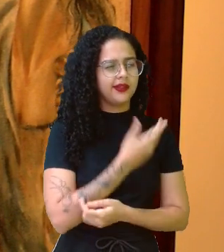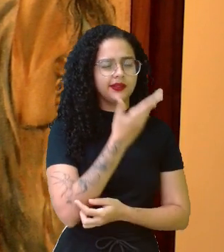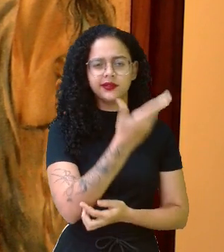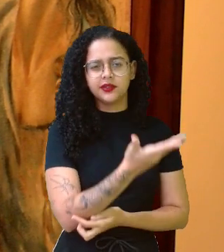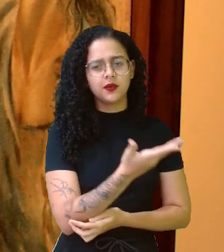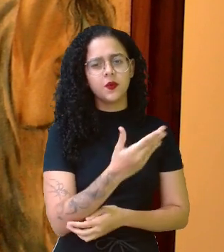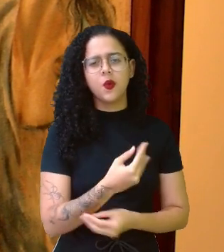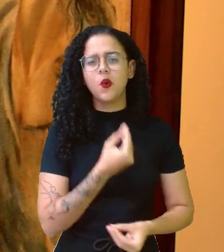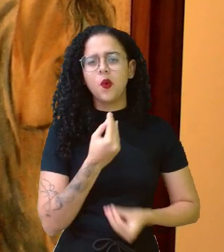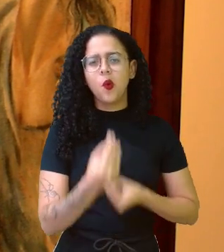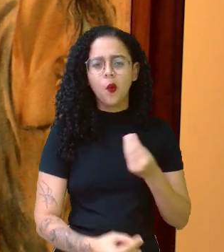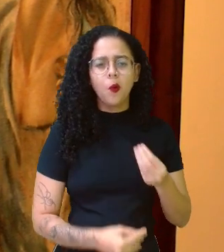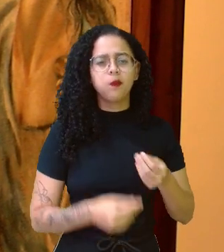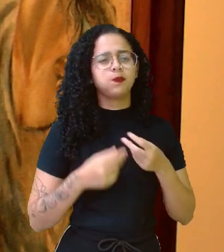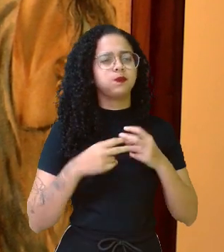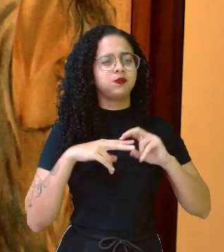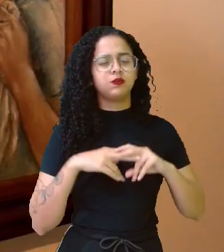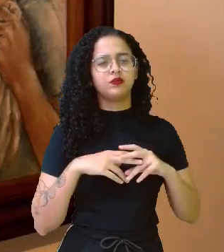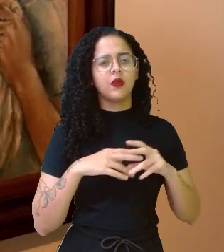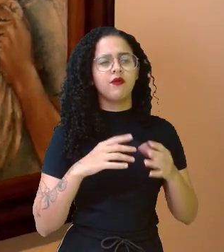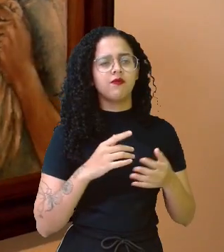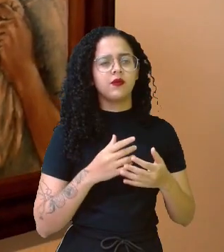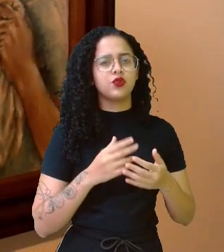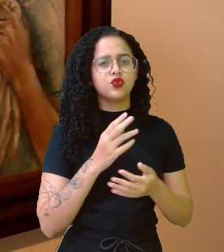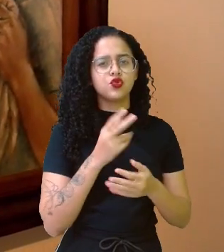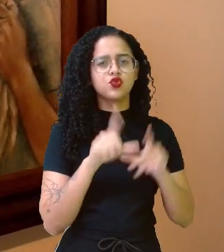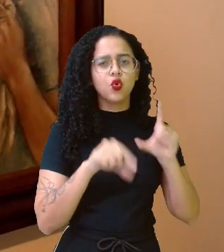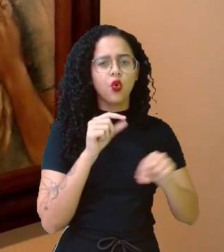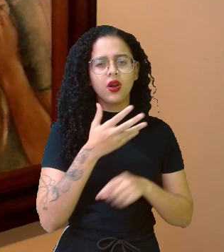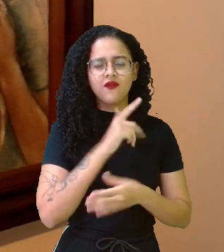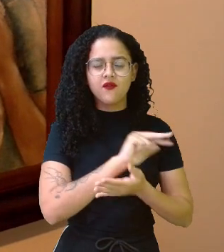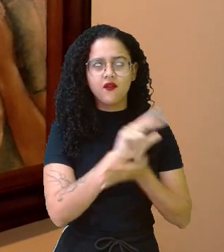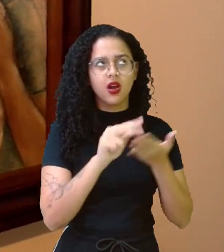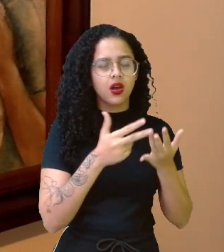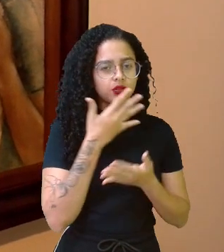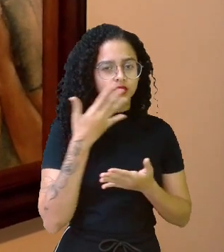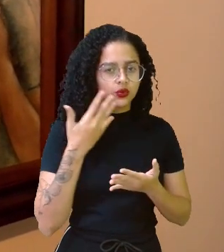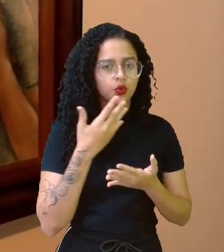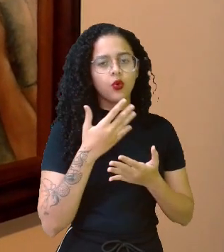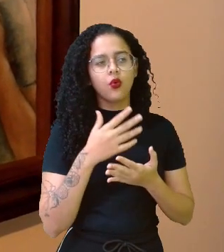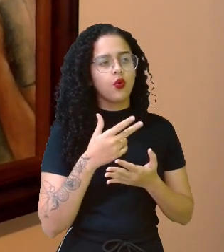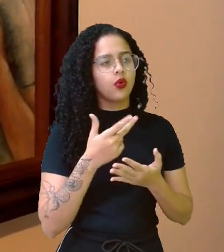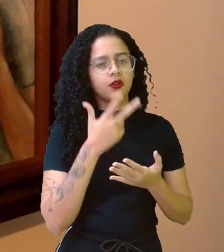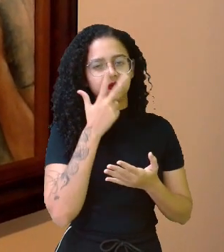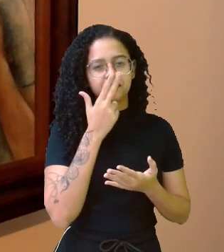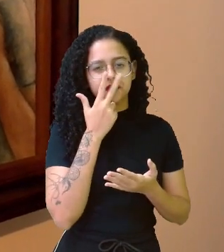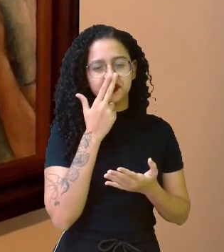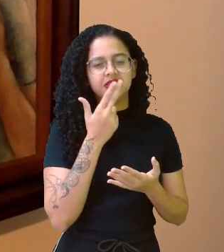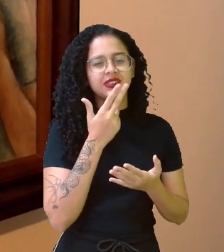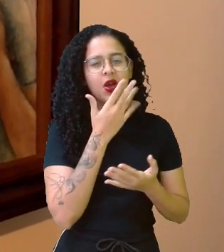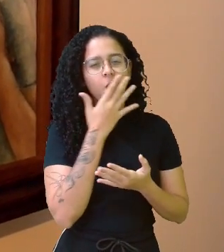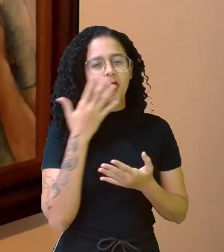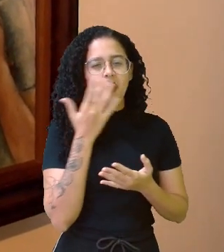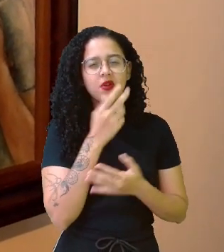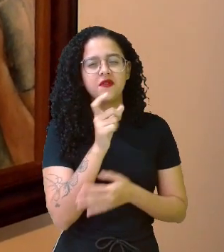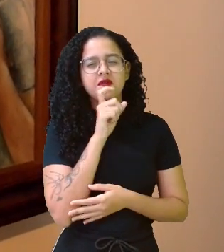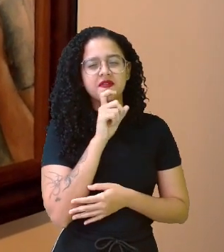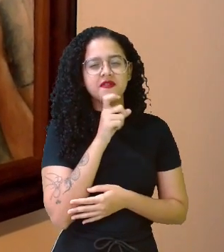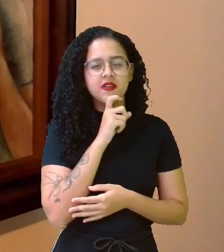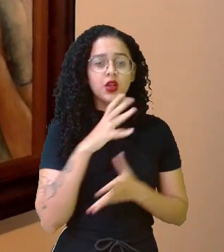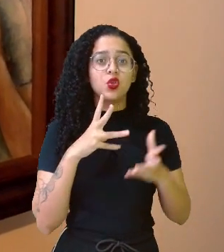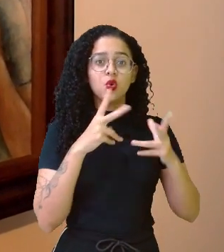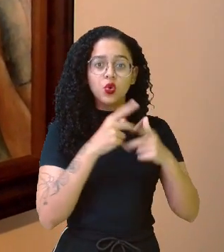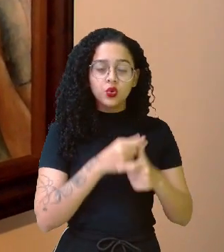ela explora as cores para criar Sim. essa aura, né, de dor, essas cores frias, né? Sim, sim. Tudo isso